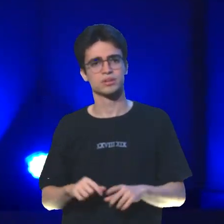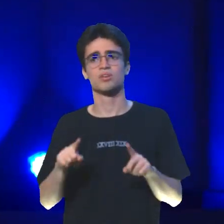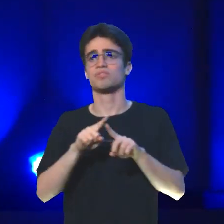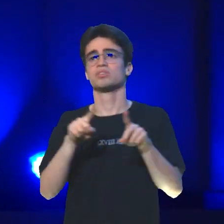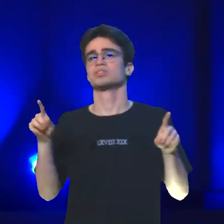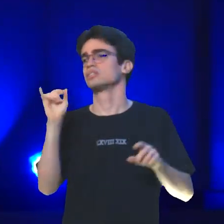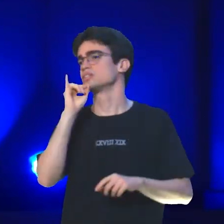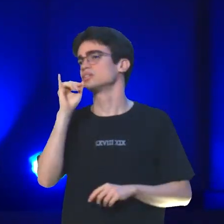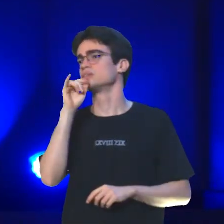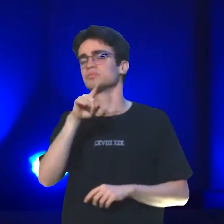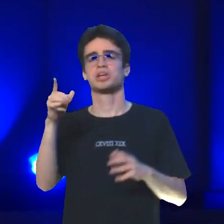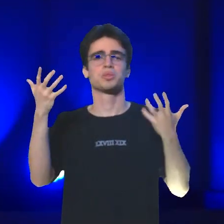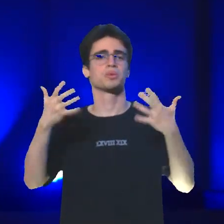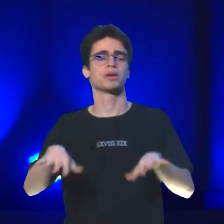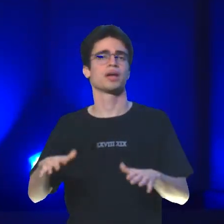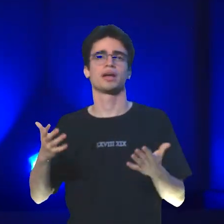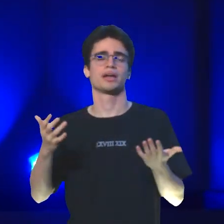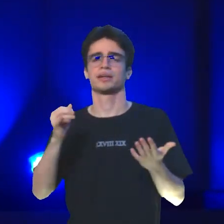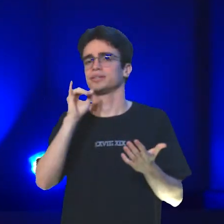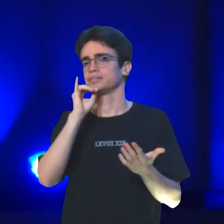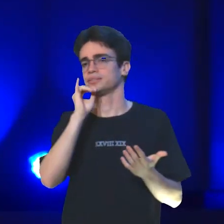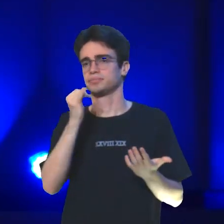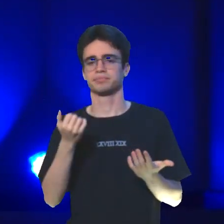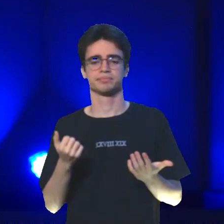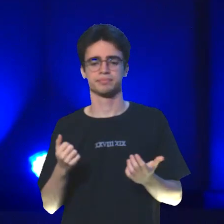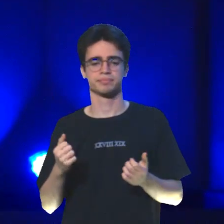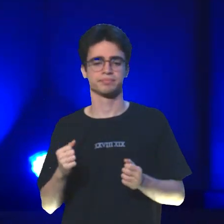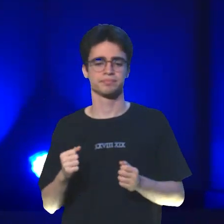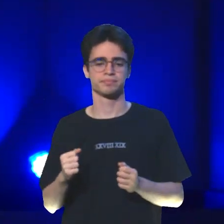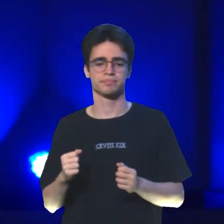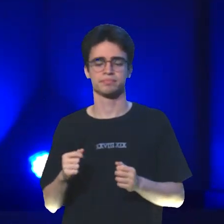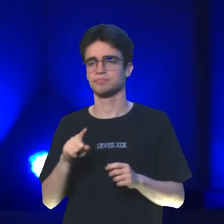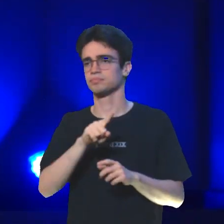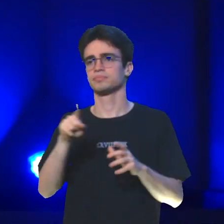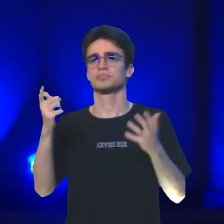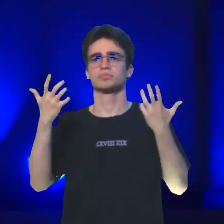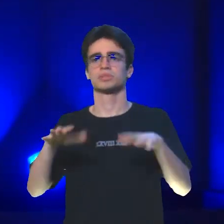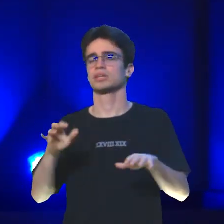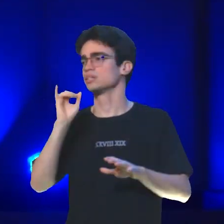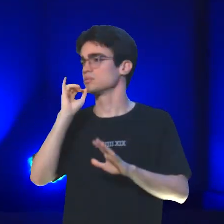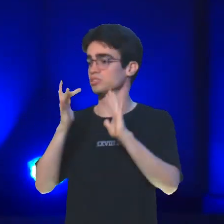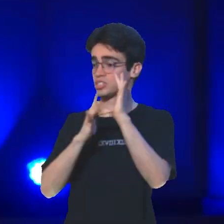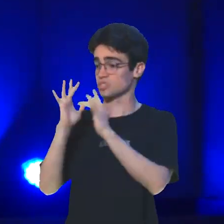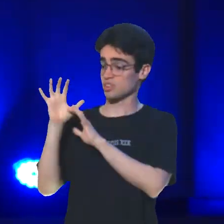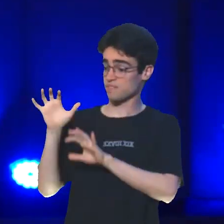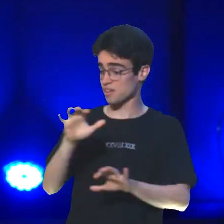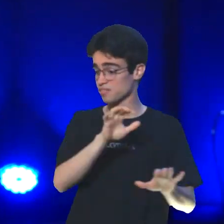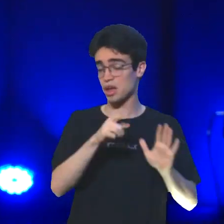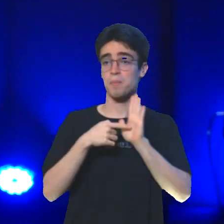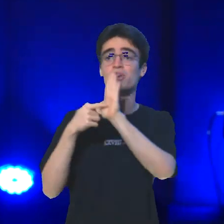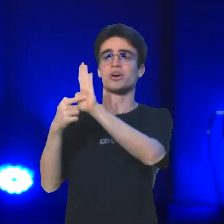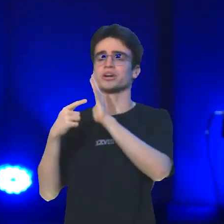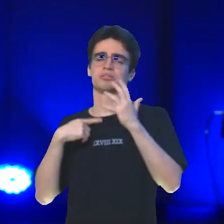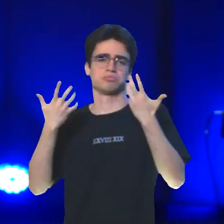Vocês não querem vocês não querem mostrar o que Jesus fez na sua vida.